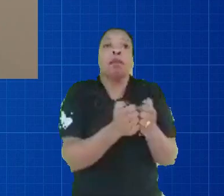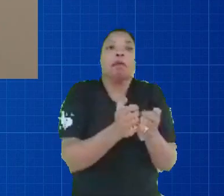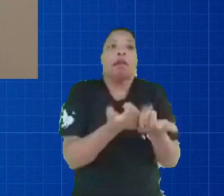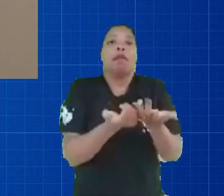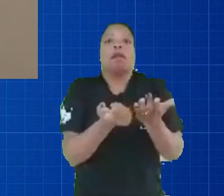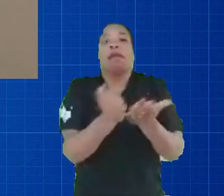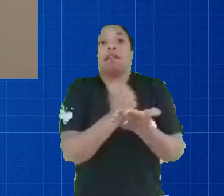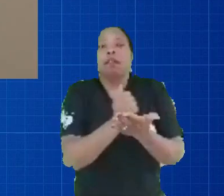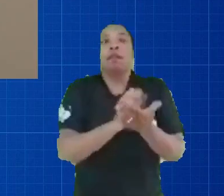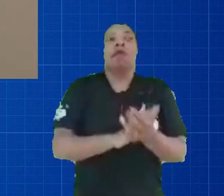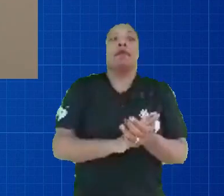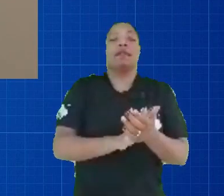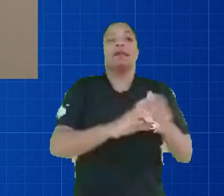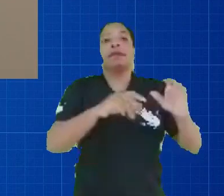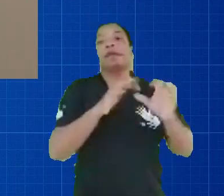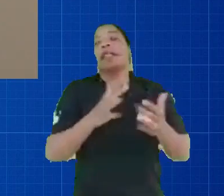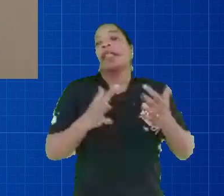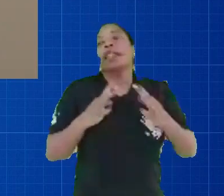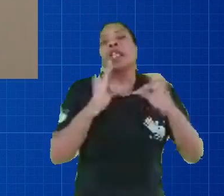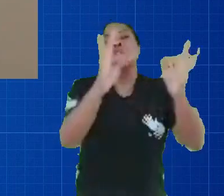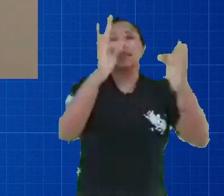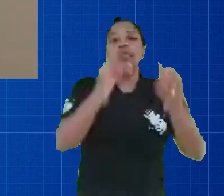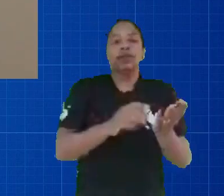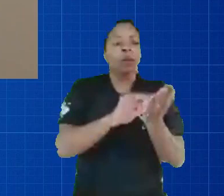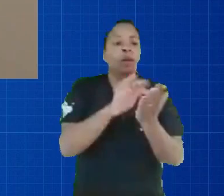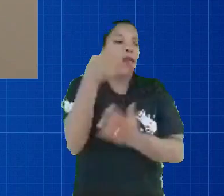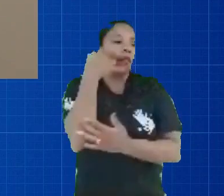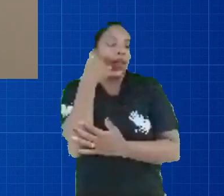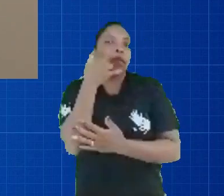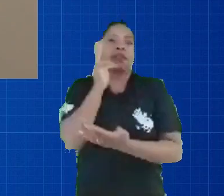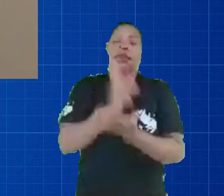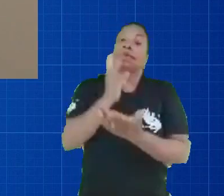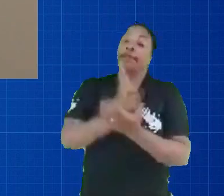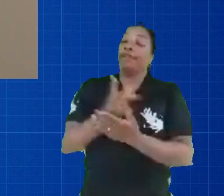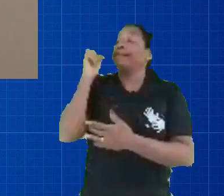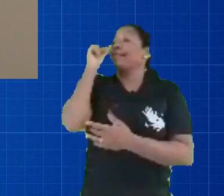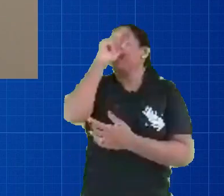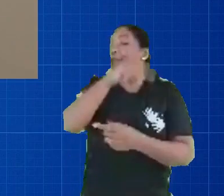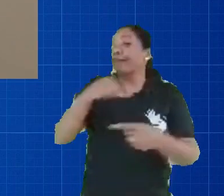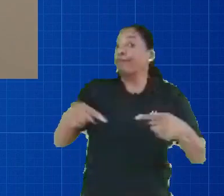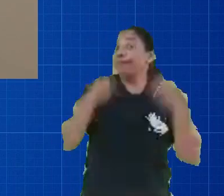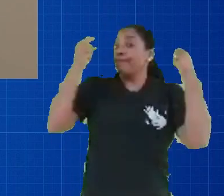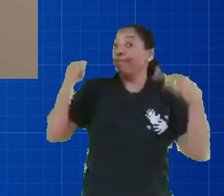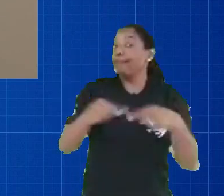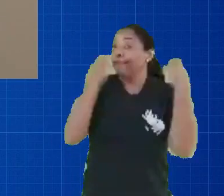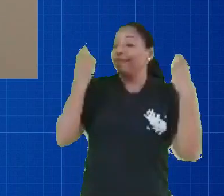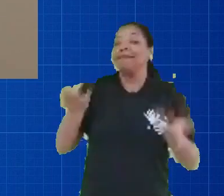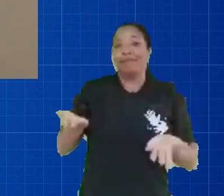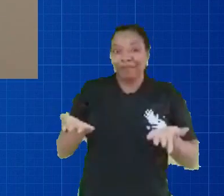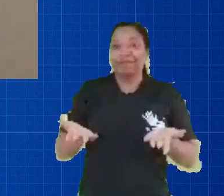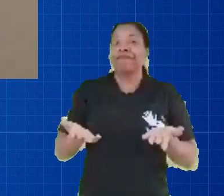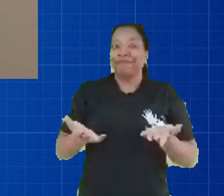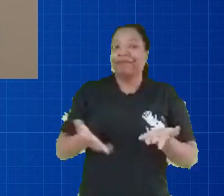celular, e isso é uma batalha que a gente vai ter que enfrentar daqui para frente. Muitas aulas de educação física eu até